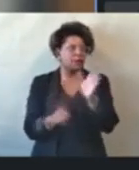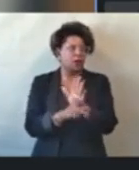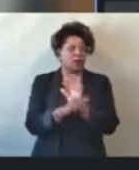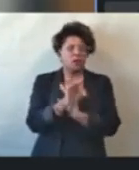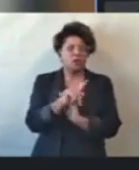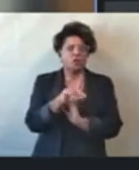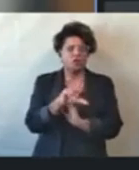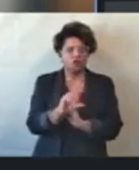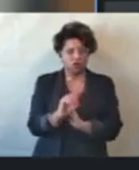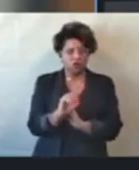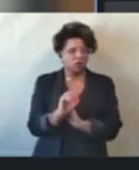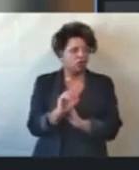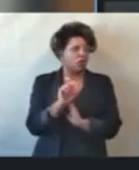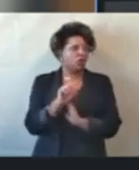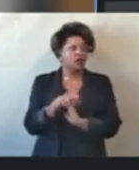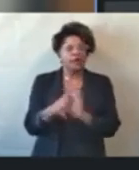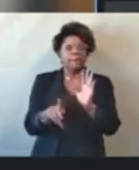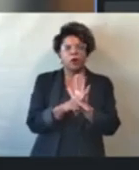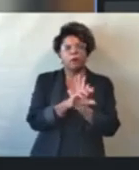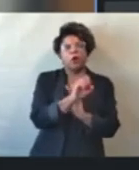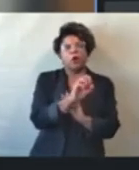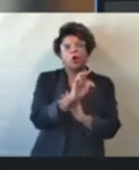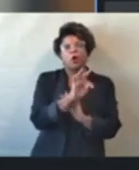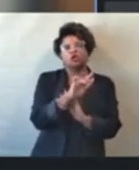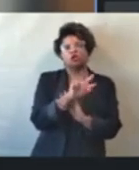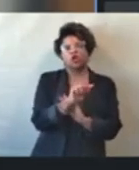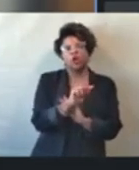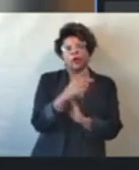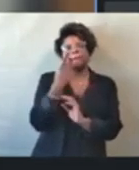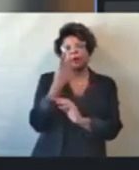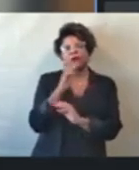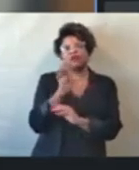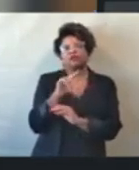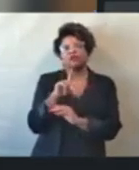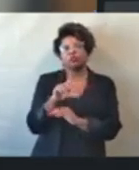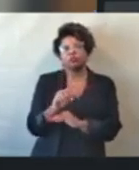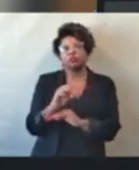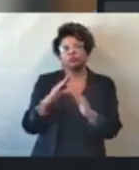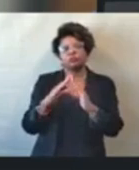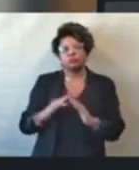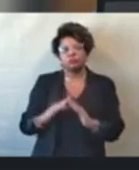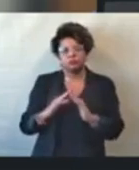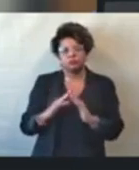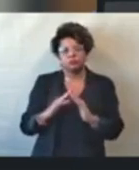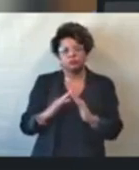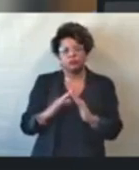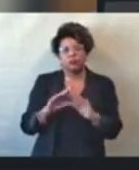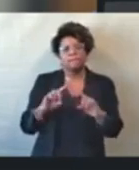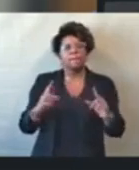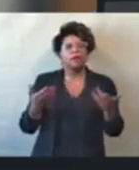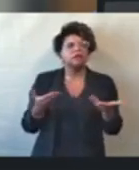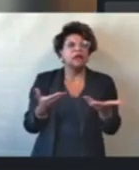conta de outorga para o fundo de habitação. Eu não tenho dado aqui da fundo centralizado. Tá, mas então aí agora a pergunta no